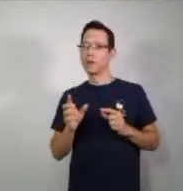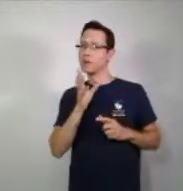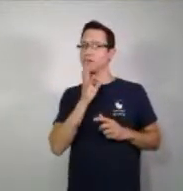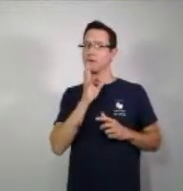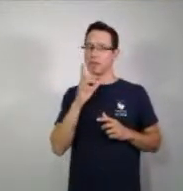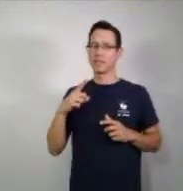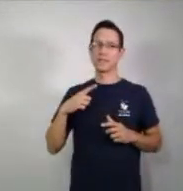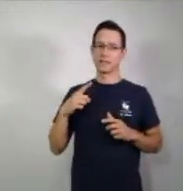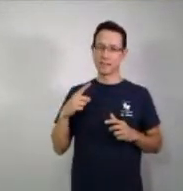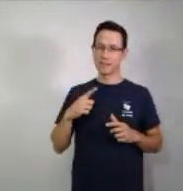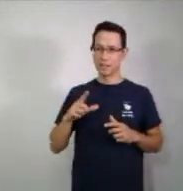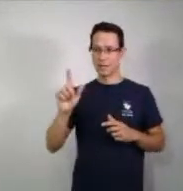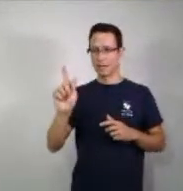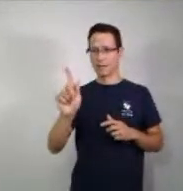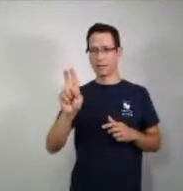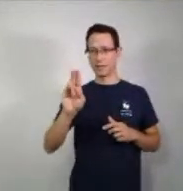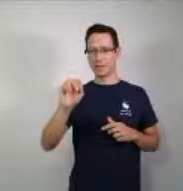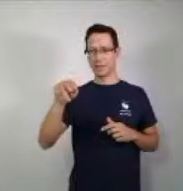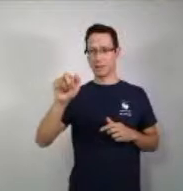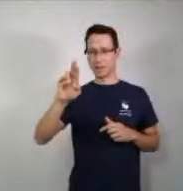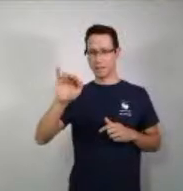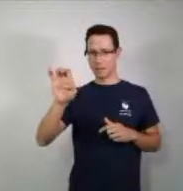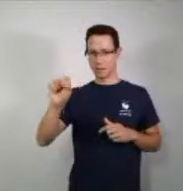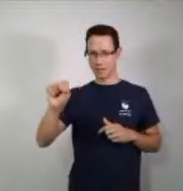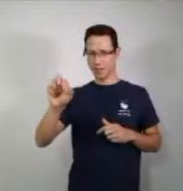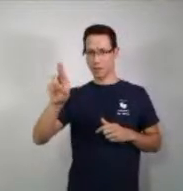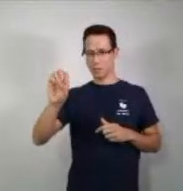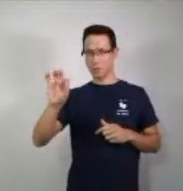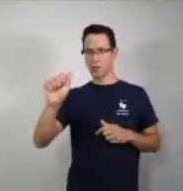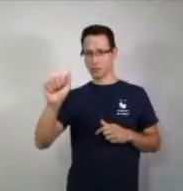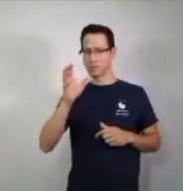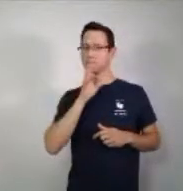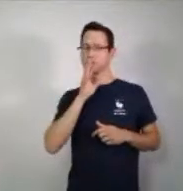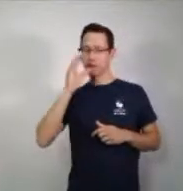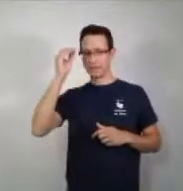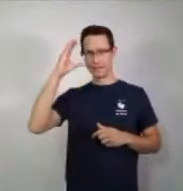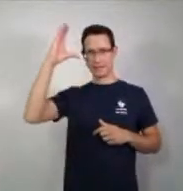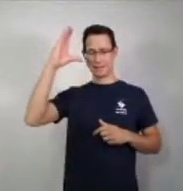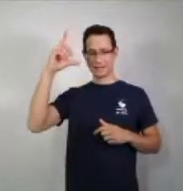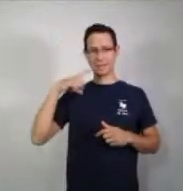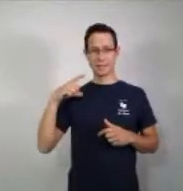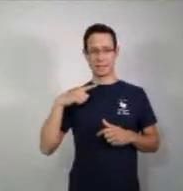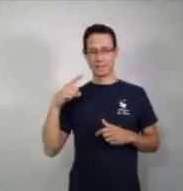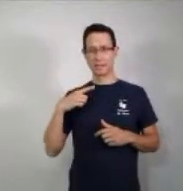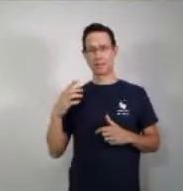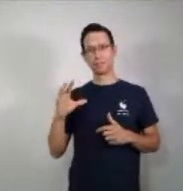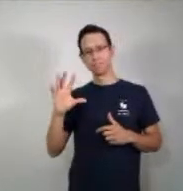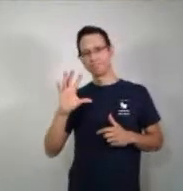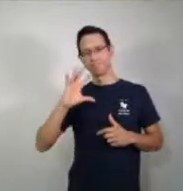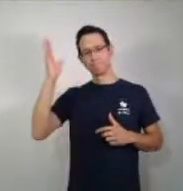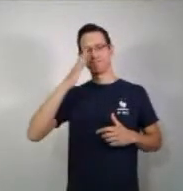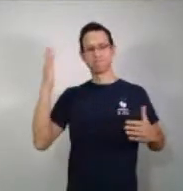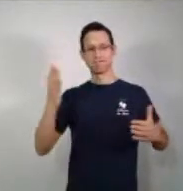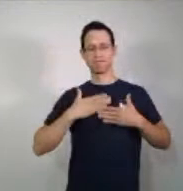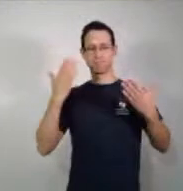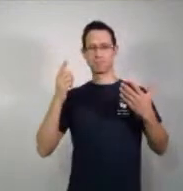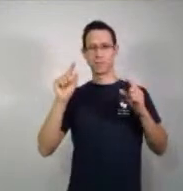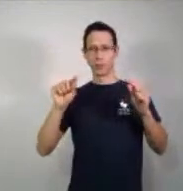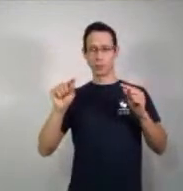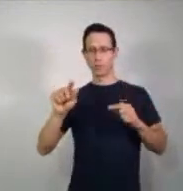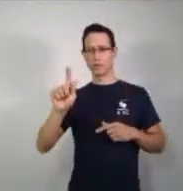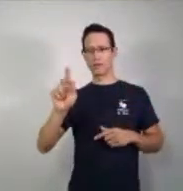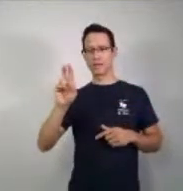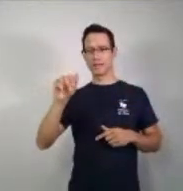da obra de Guimarães Rosa era tão grande que depois da morte, né, foi uma morte totalmente súbita, né, do Guimarães Rosa,